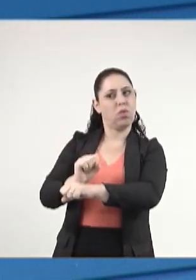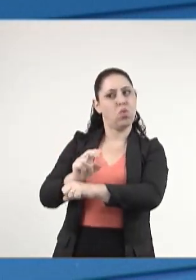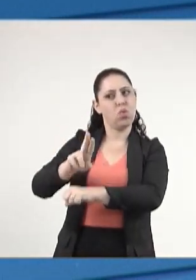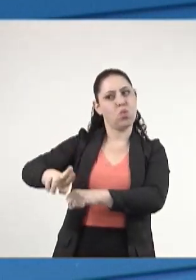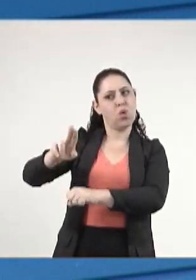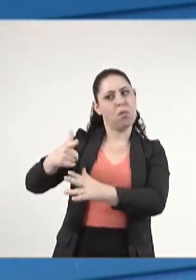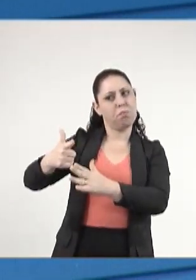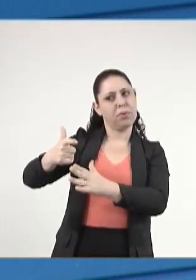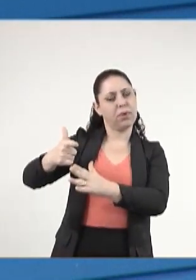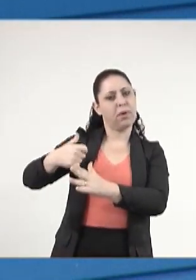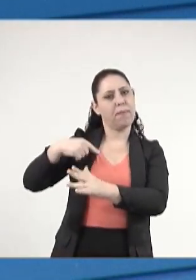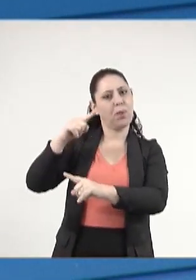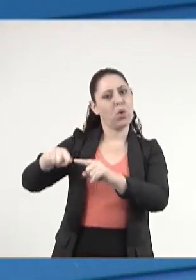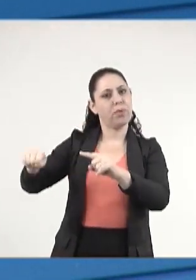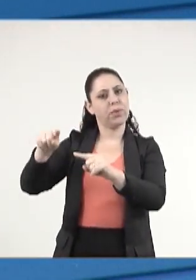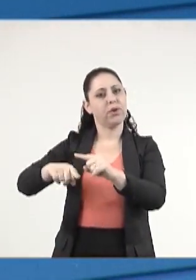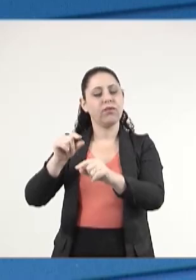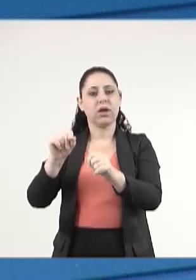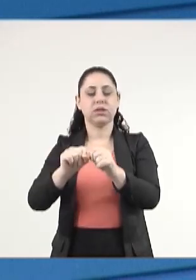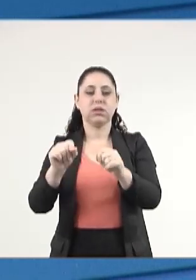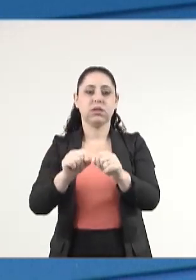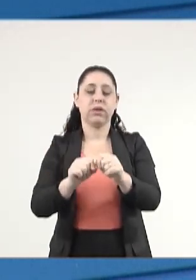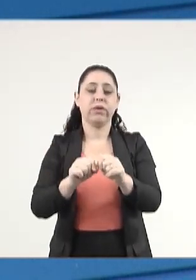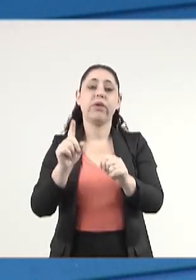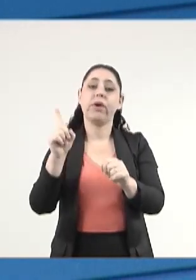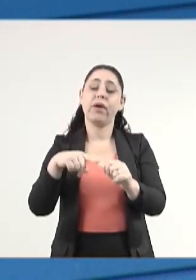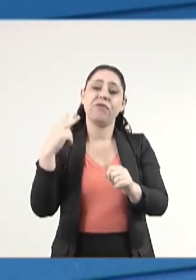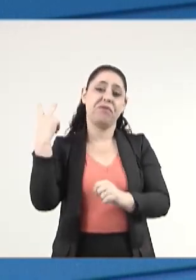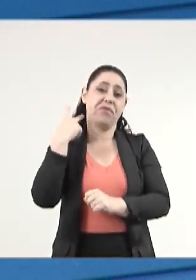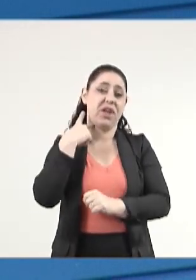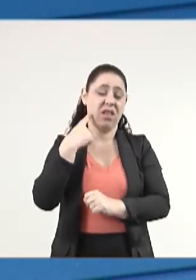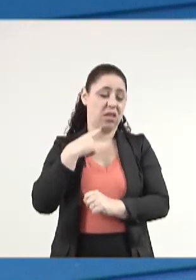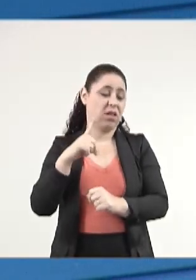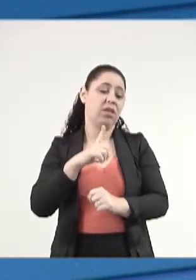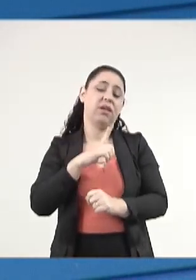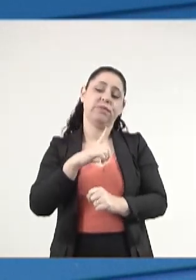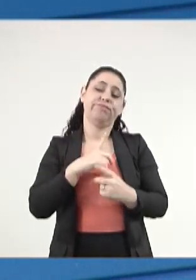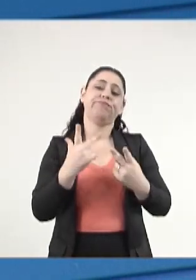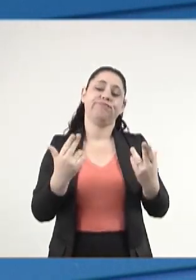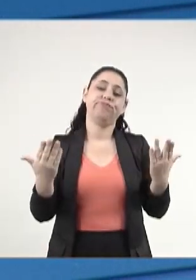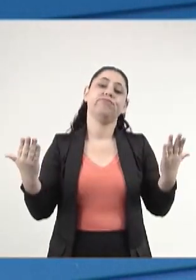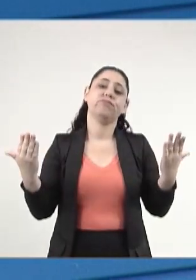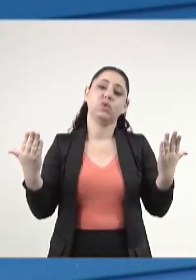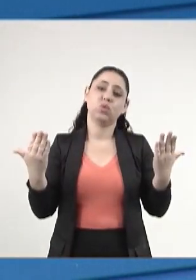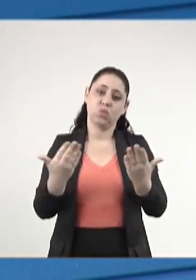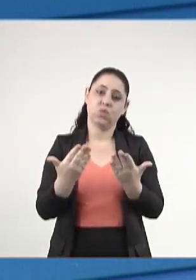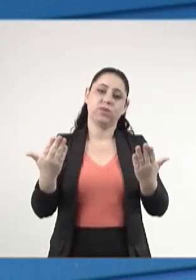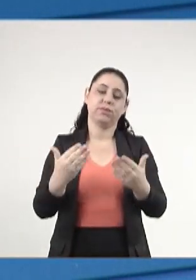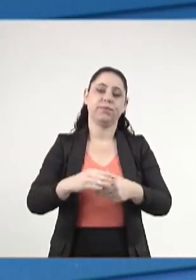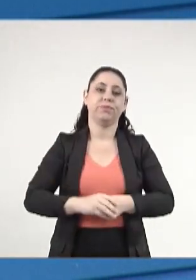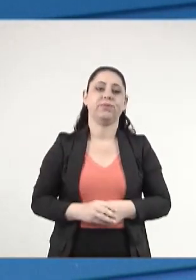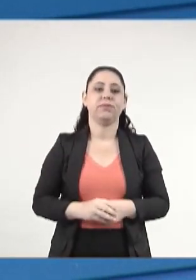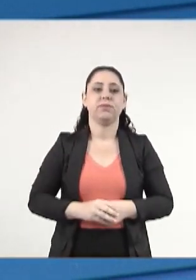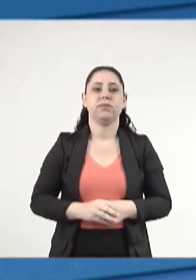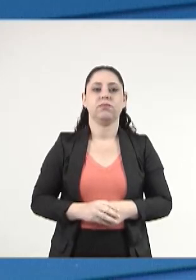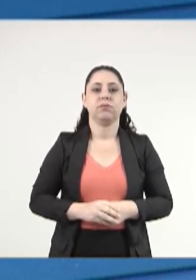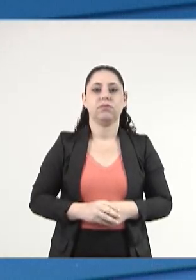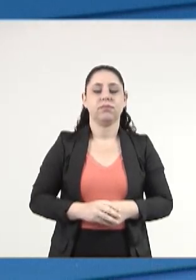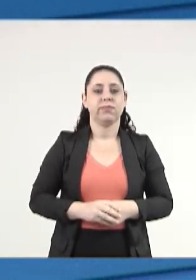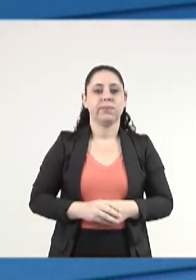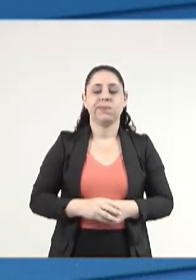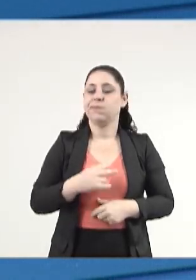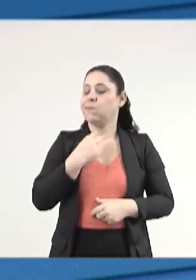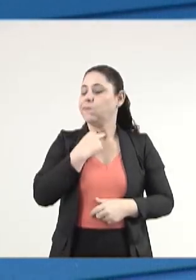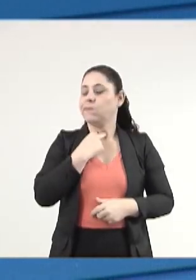e, dessa forma, fazer vítimas, né, fatais, como aconteceu. Então, nós não